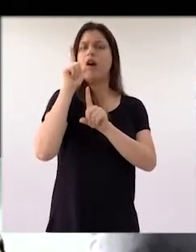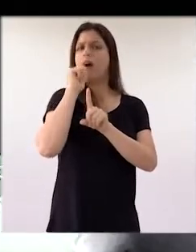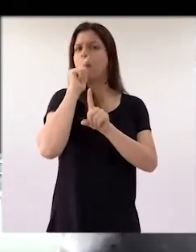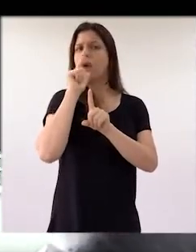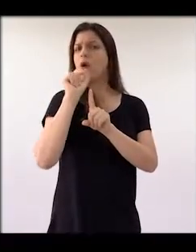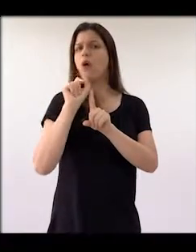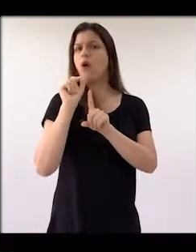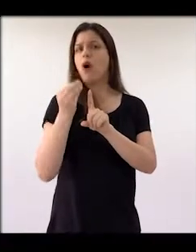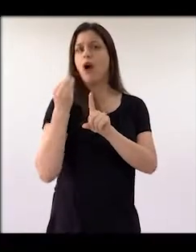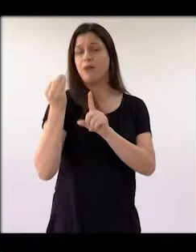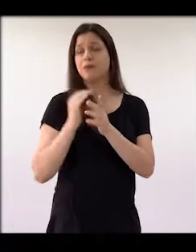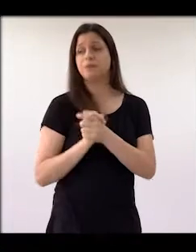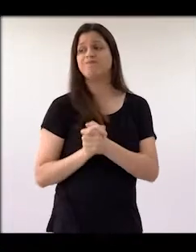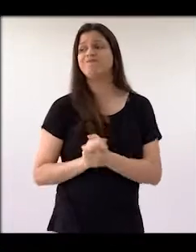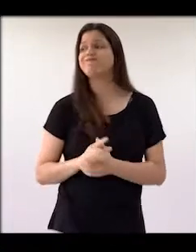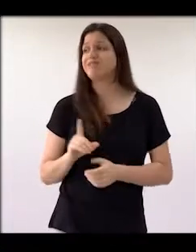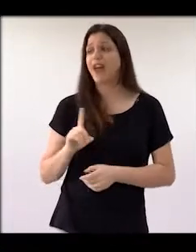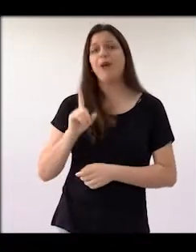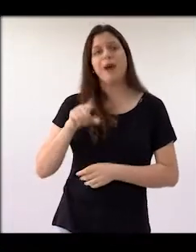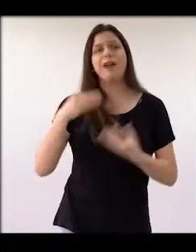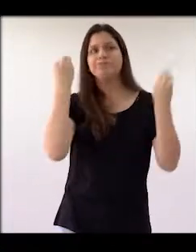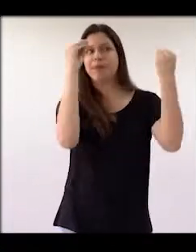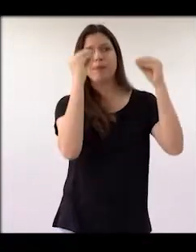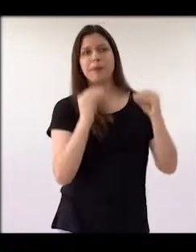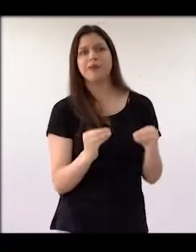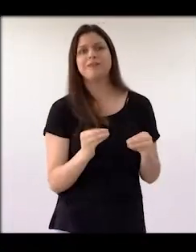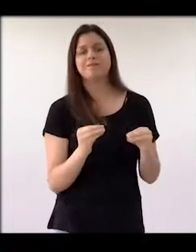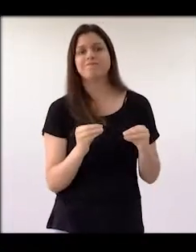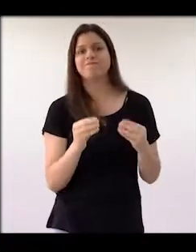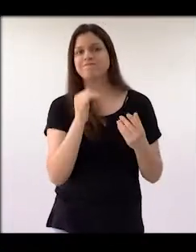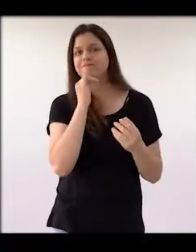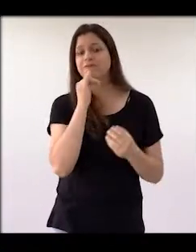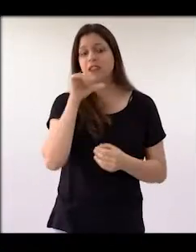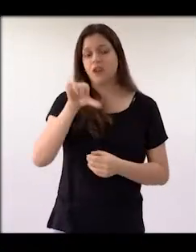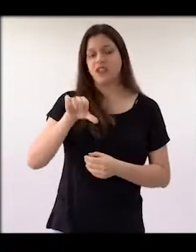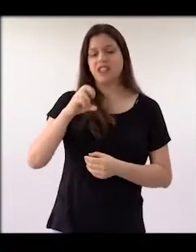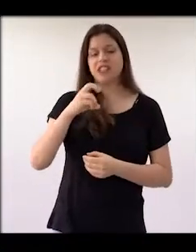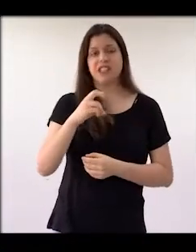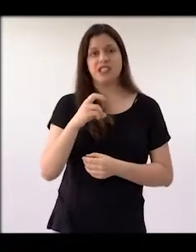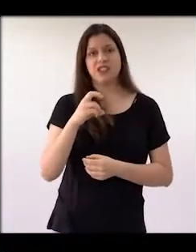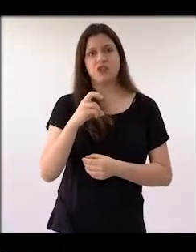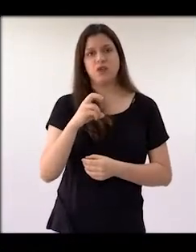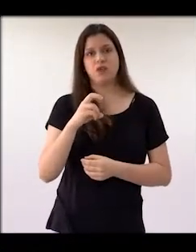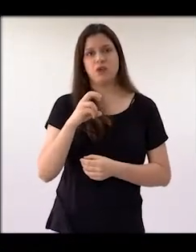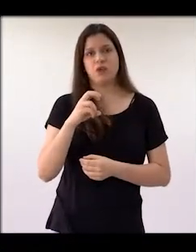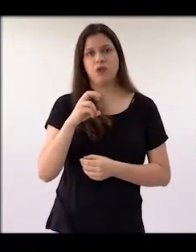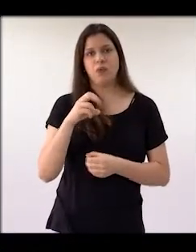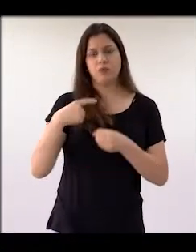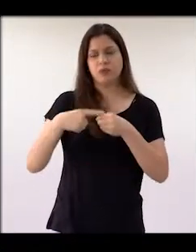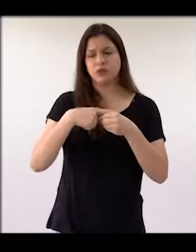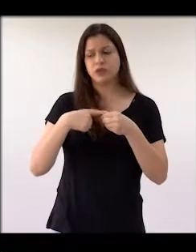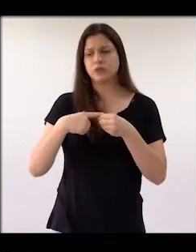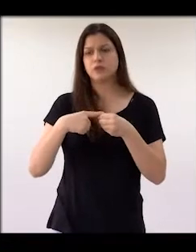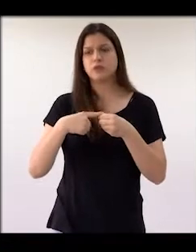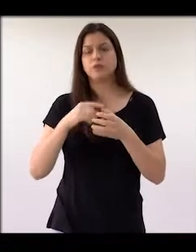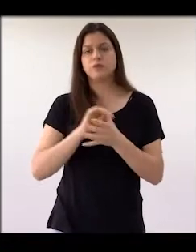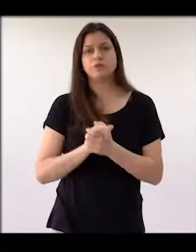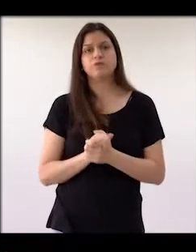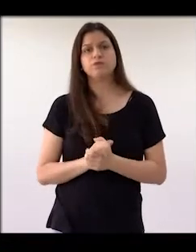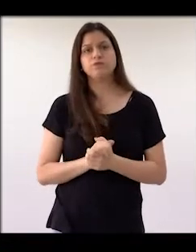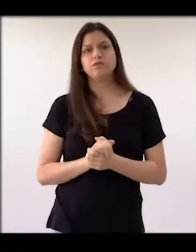dos públicos? Não, é questão de dados. Até se eu observar, os 95 municípios, eu acho que, se não me